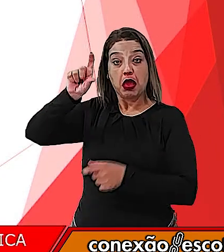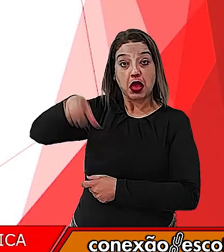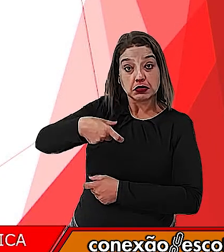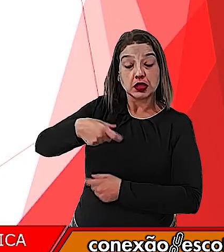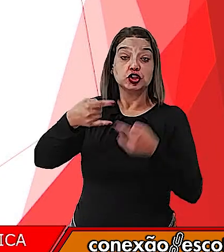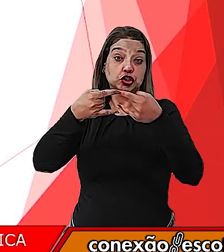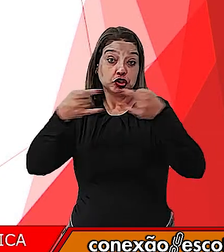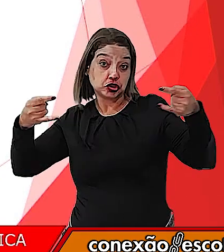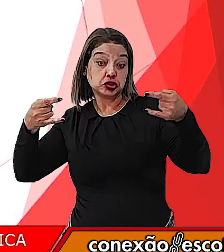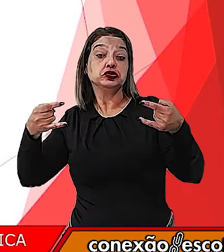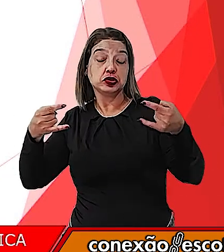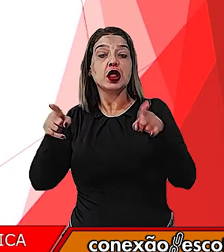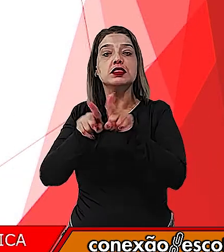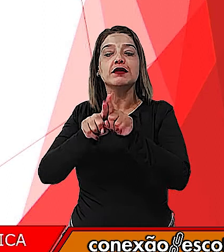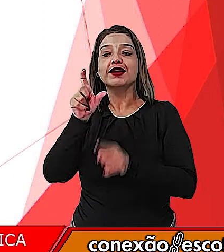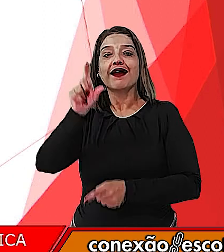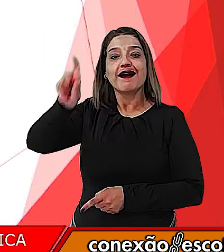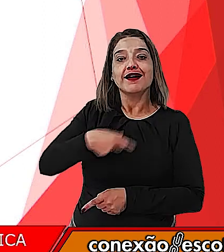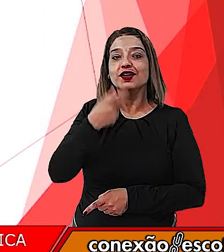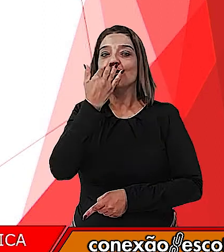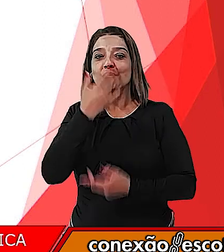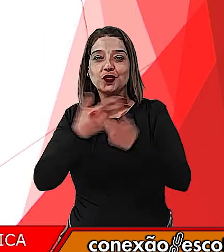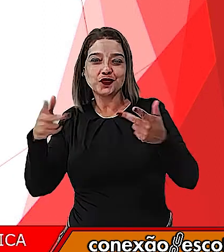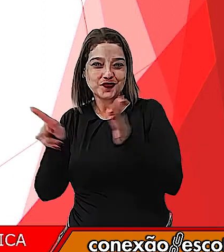com cheque, ou vale refeição?